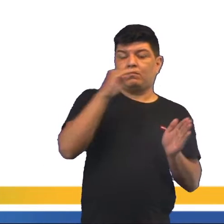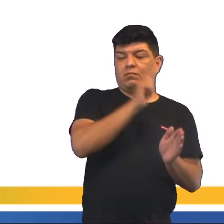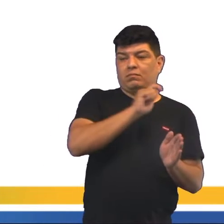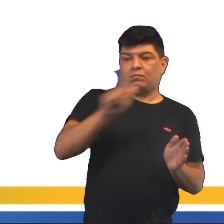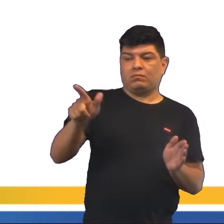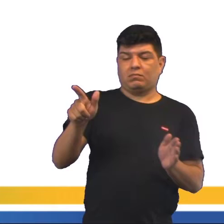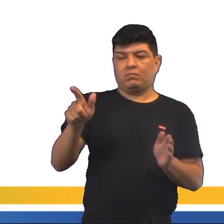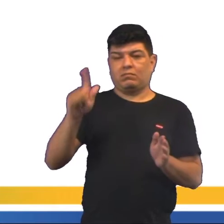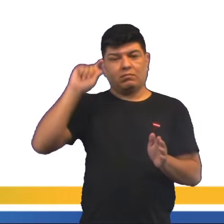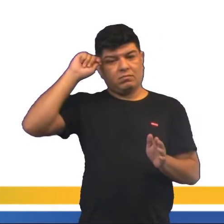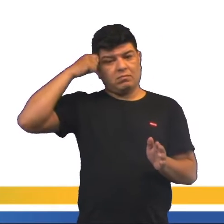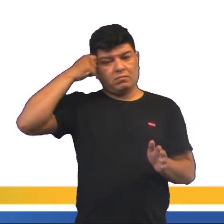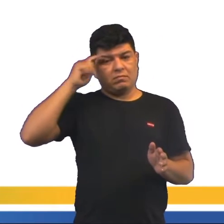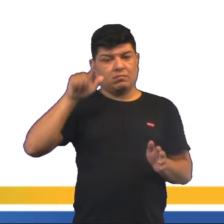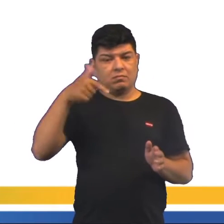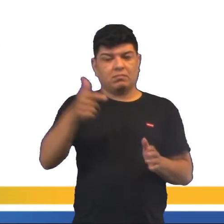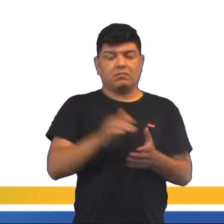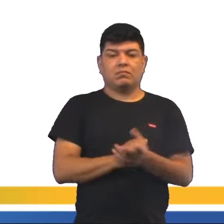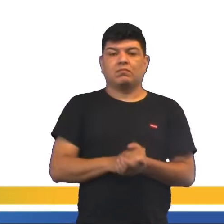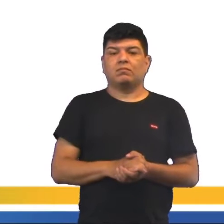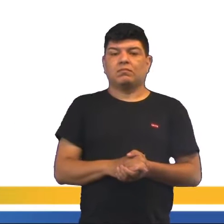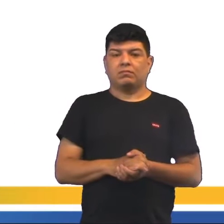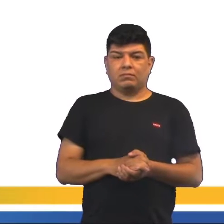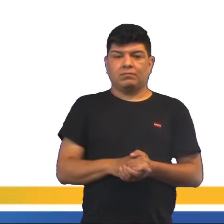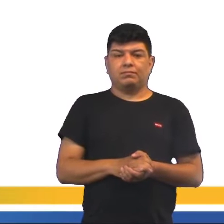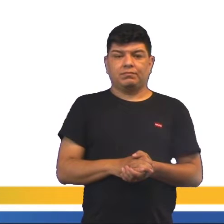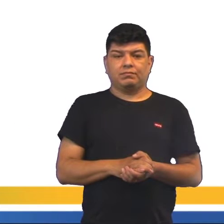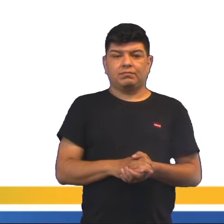uma etnia sobre as outras.